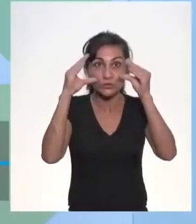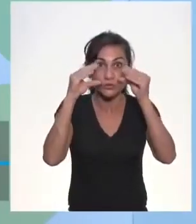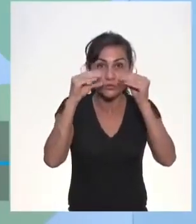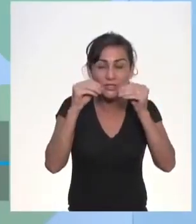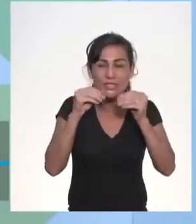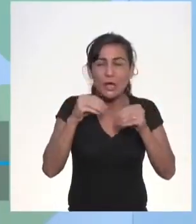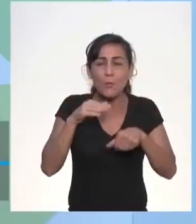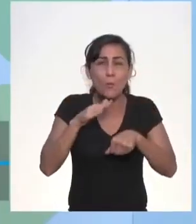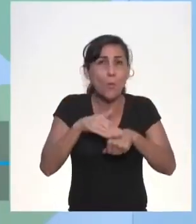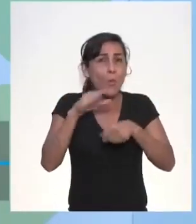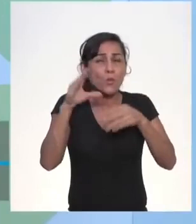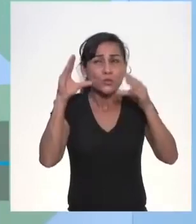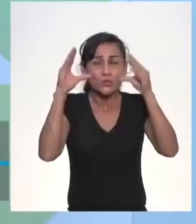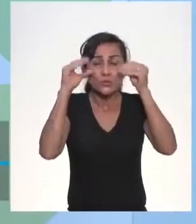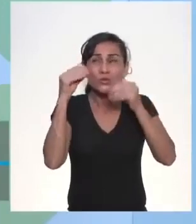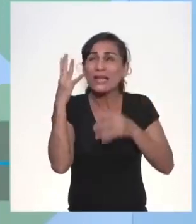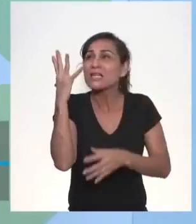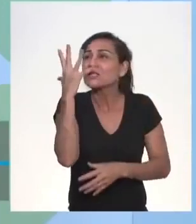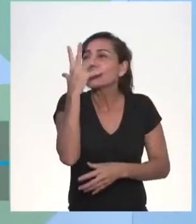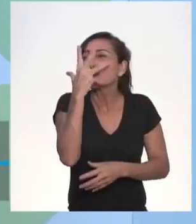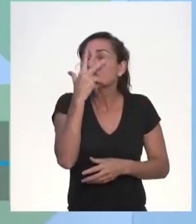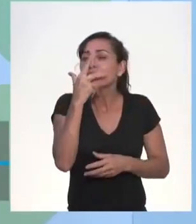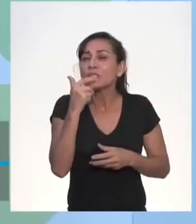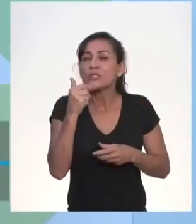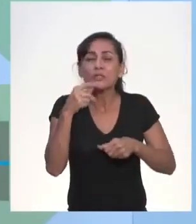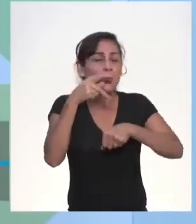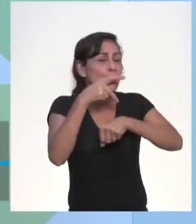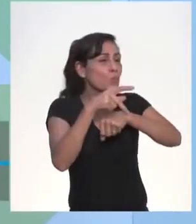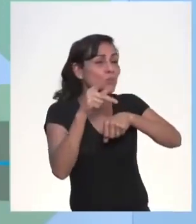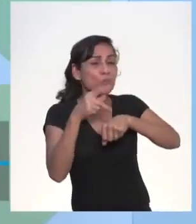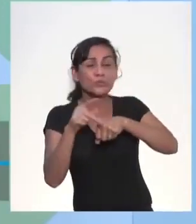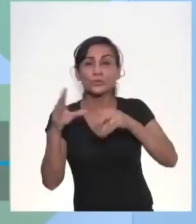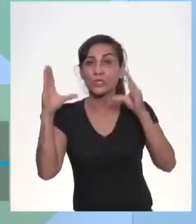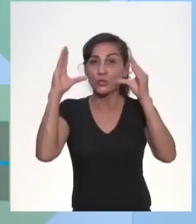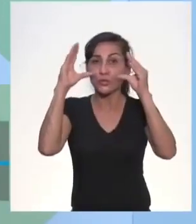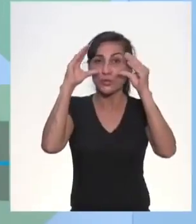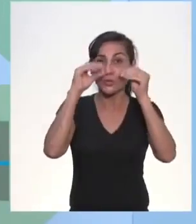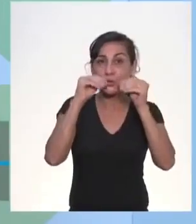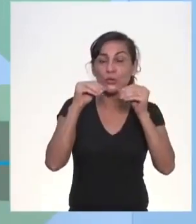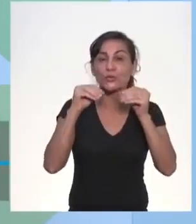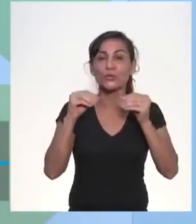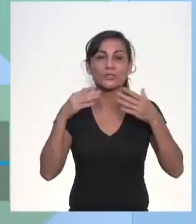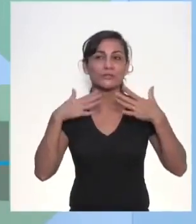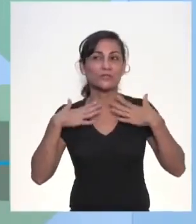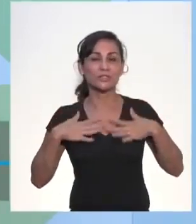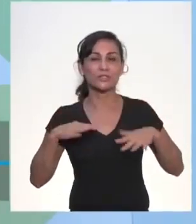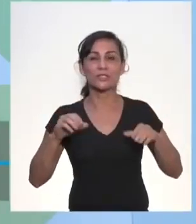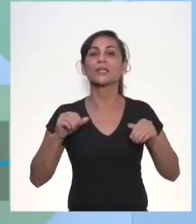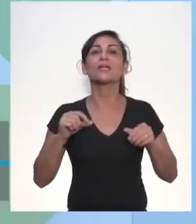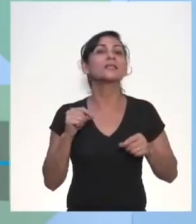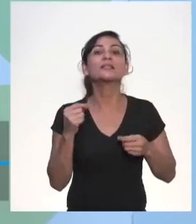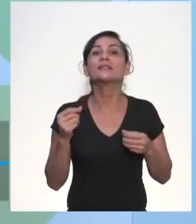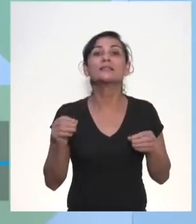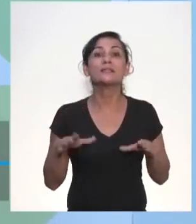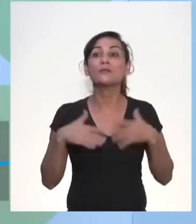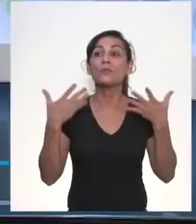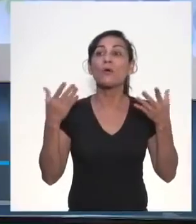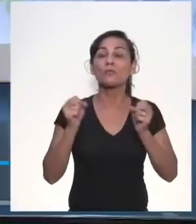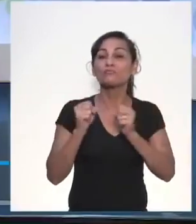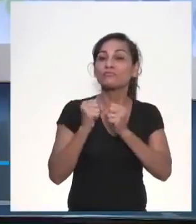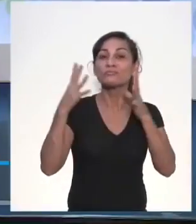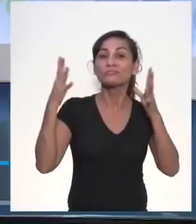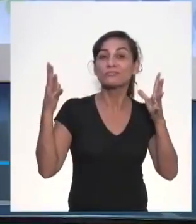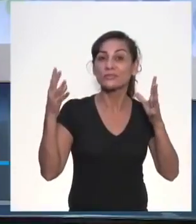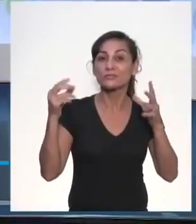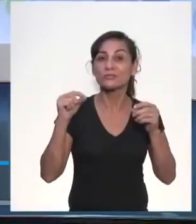tão escuros, são tão lindos, né? Tão puros, qual noite fagueira. Então, ele faz essa comparação, quando eles tão qual, né? Essa